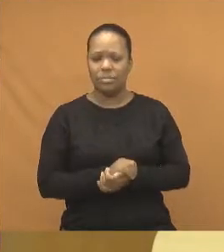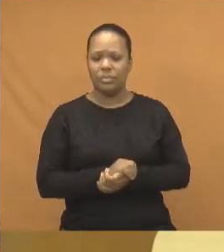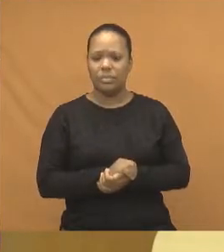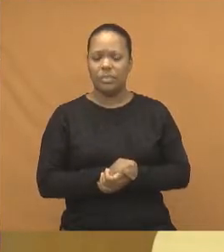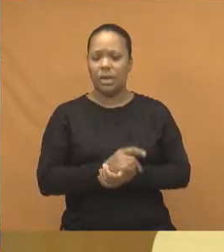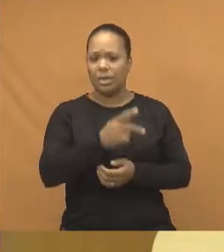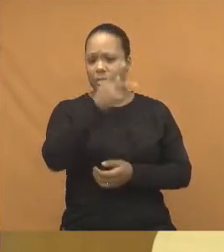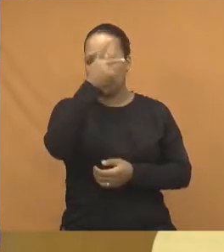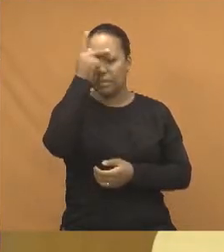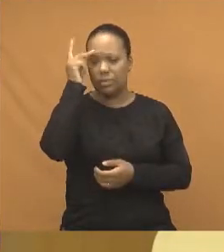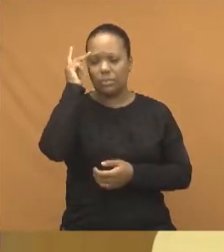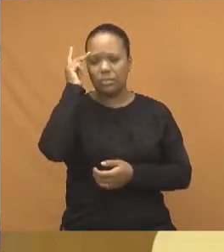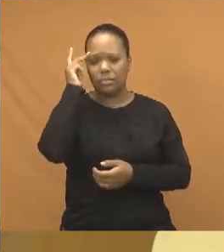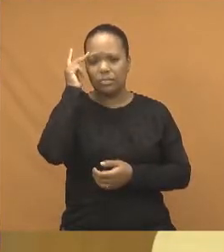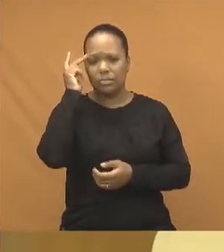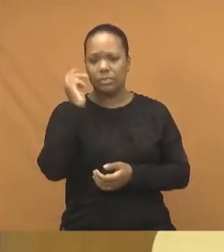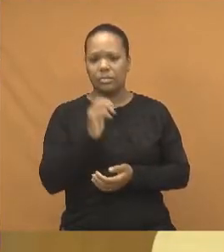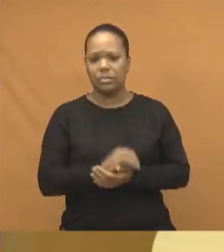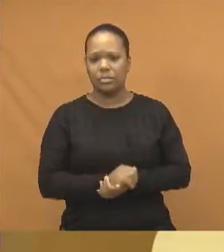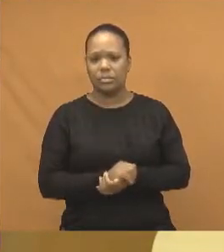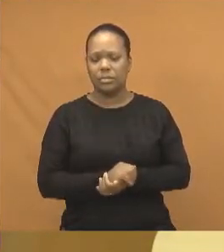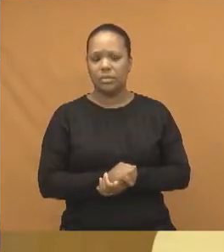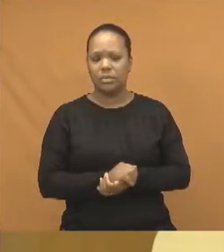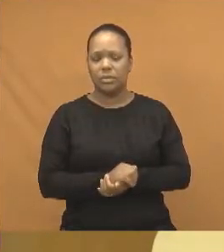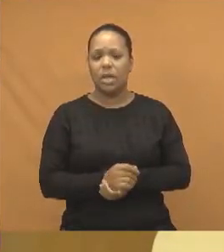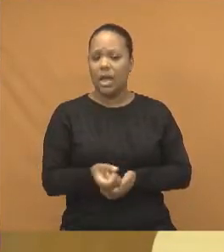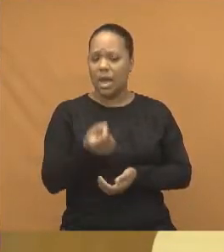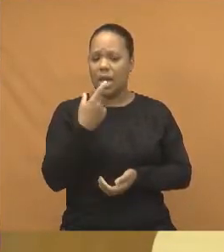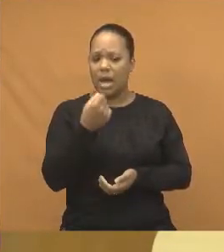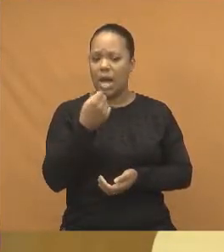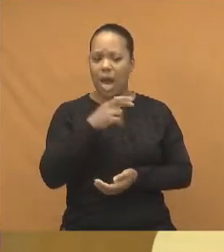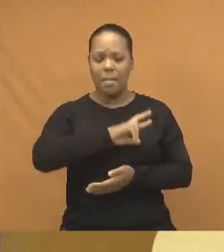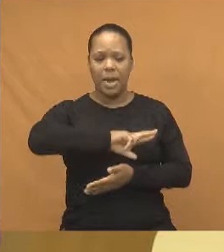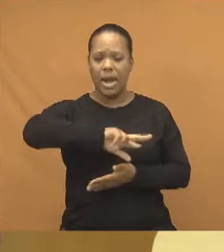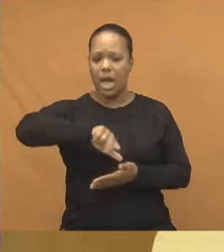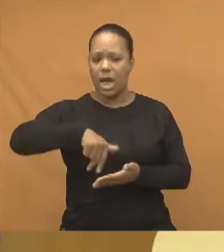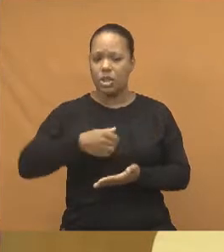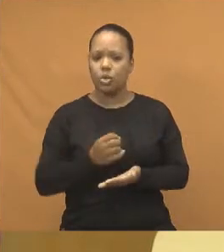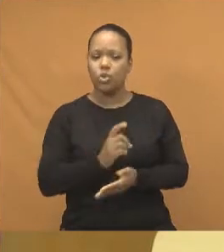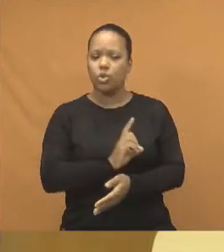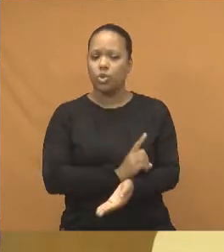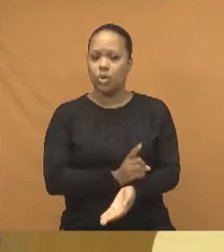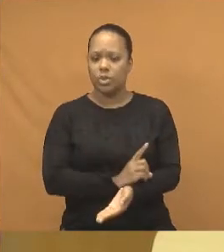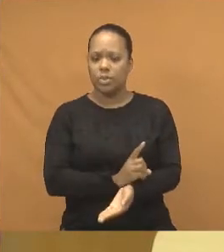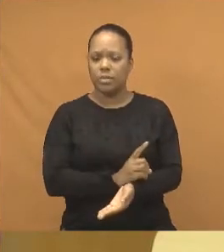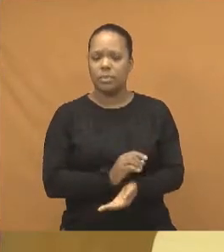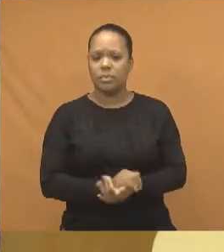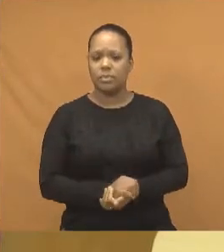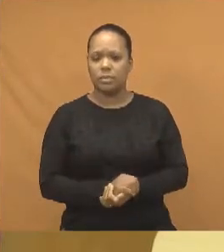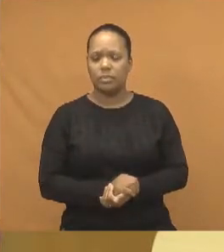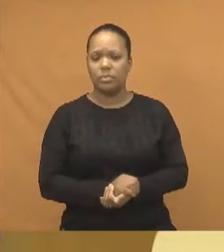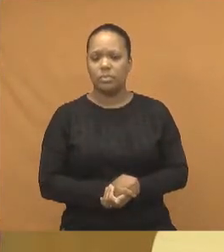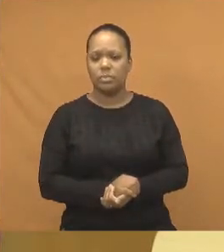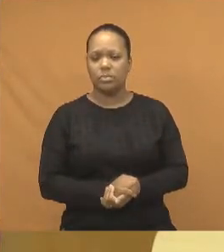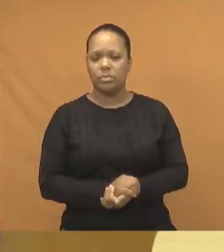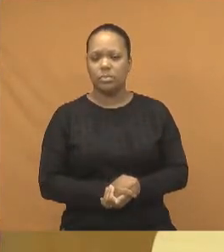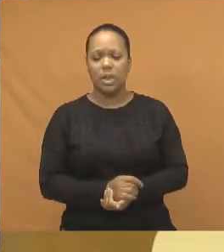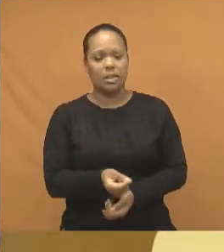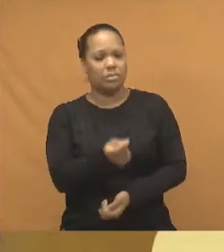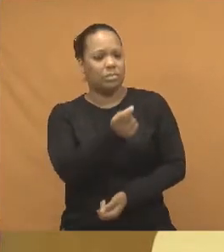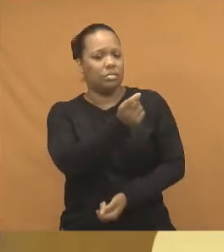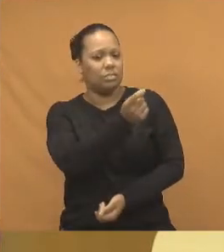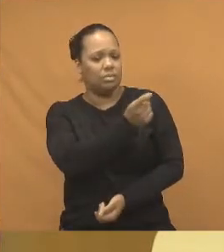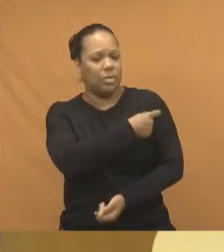está compensado. Existem vários tipos de remédio para diabetes, desde o hipoglicemia antiorais, as insulinas, e as insulinas